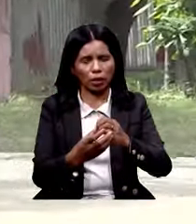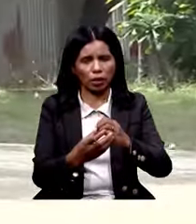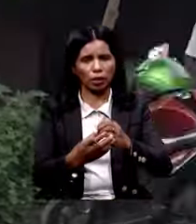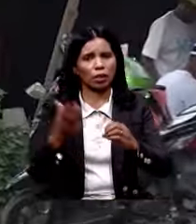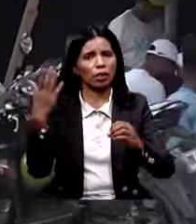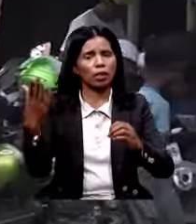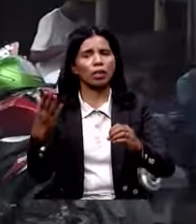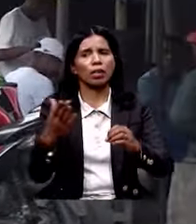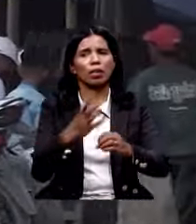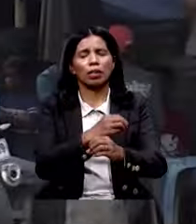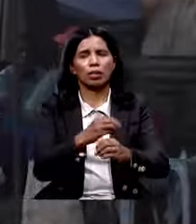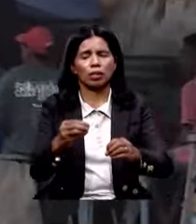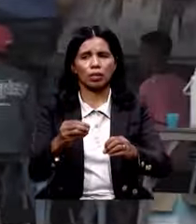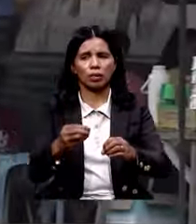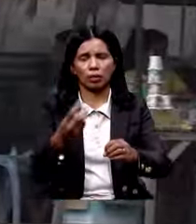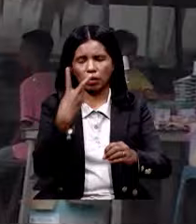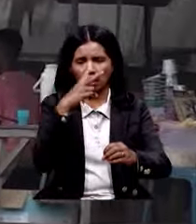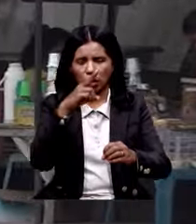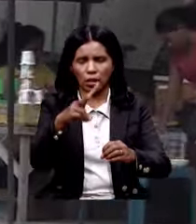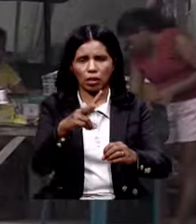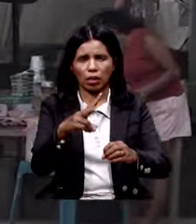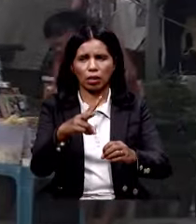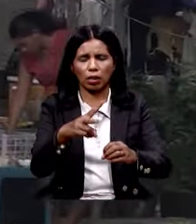ya dalang klaran tambo altura ne ba situasaun